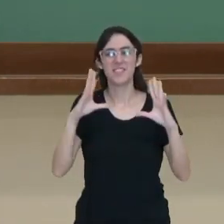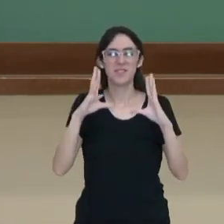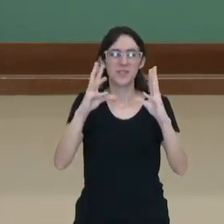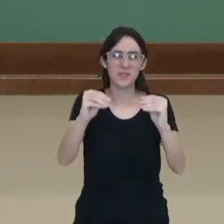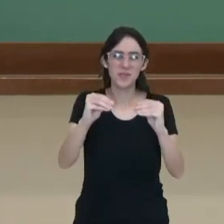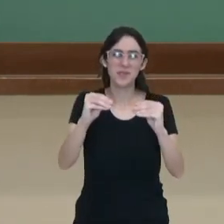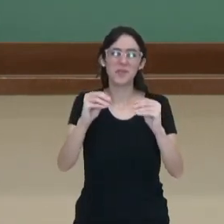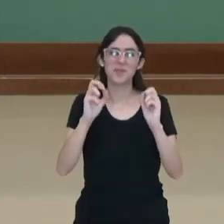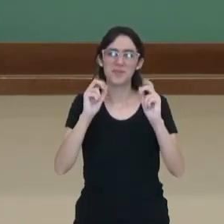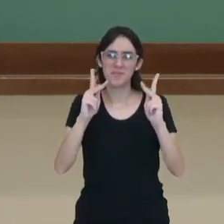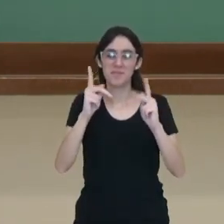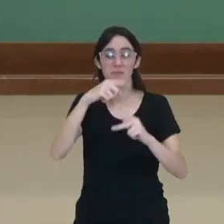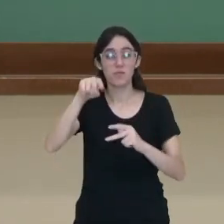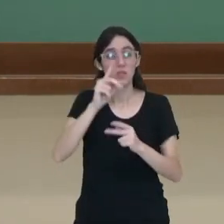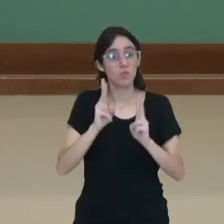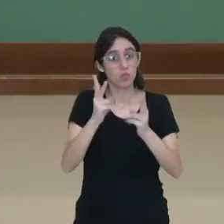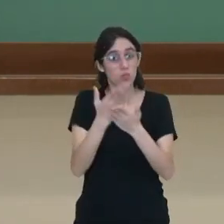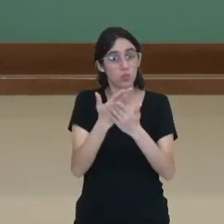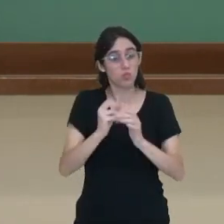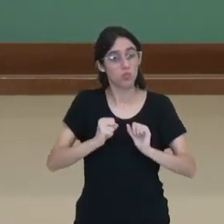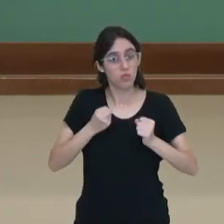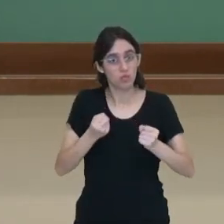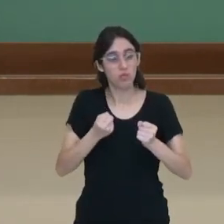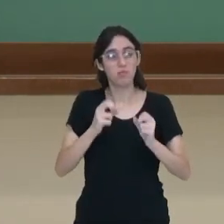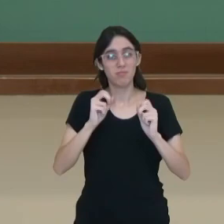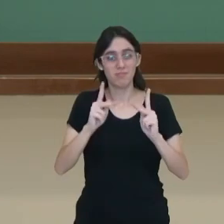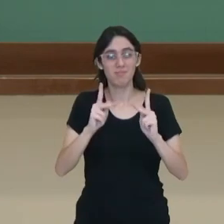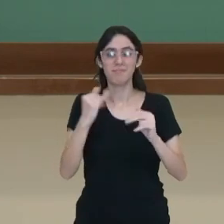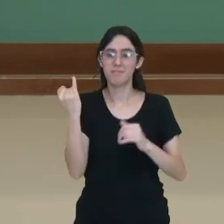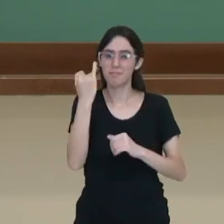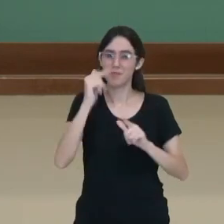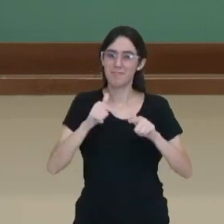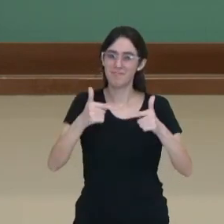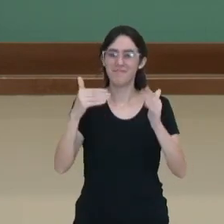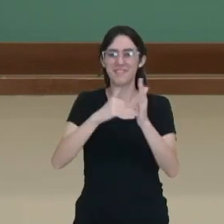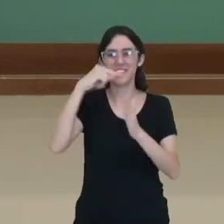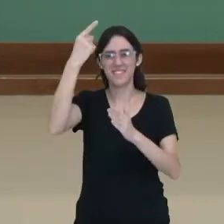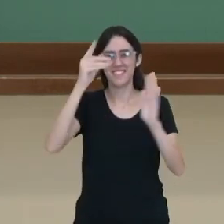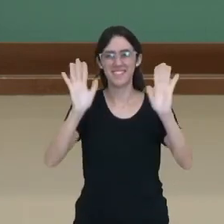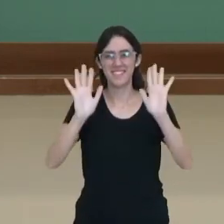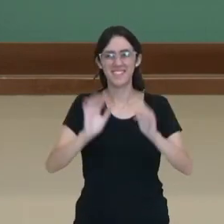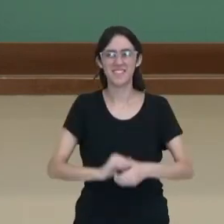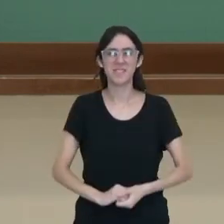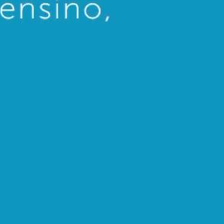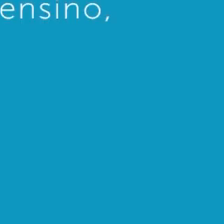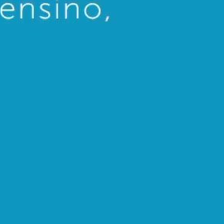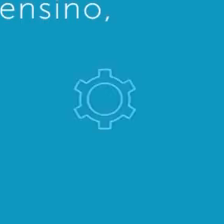Foco nos estudos, força, fé no coração, né? Até a próxima. Valeu!